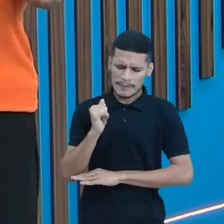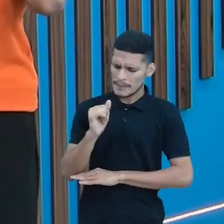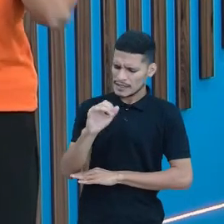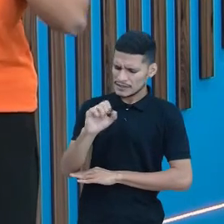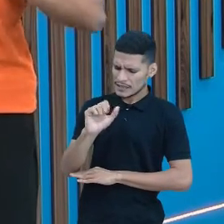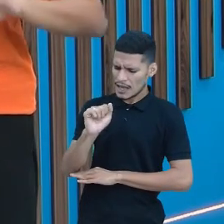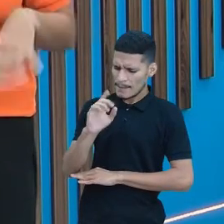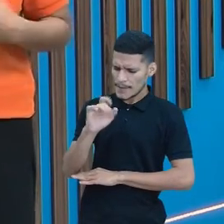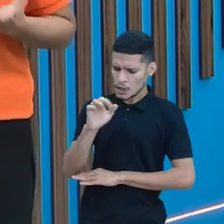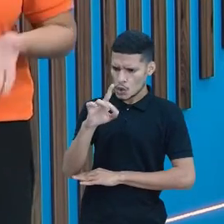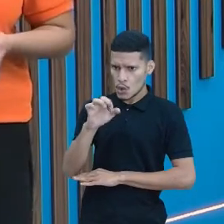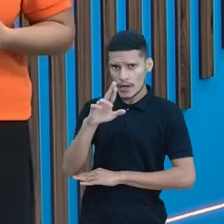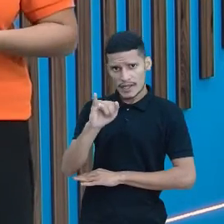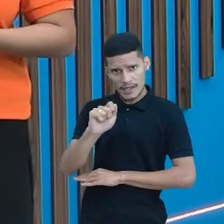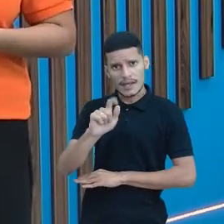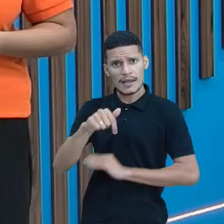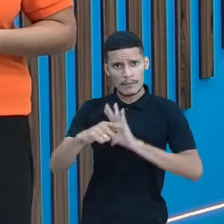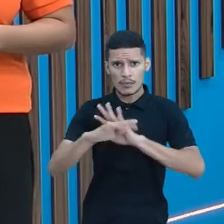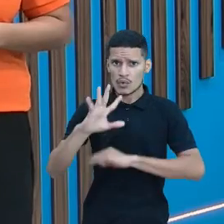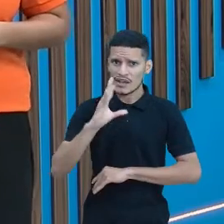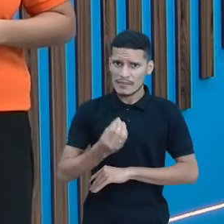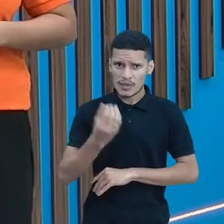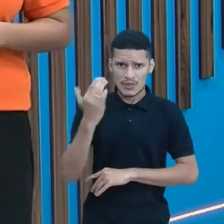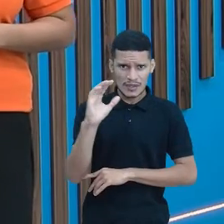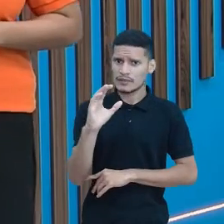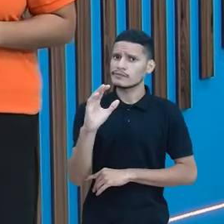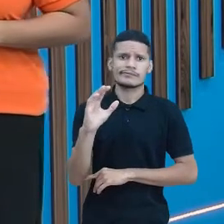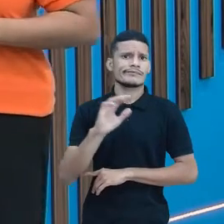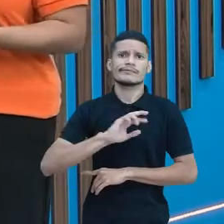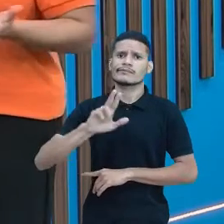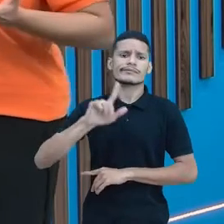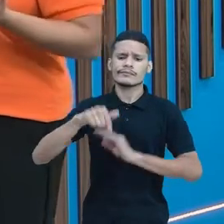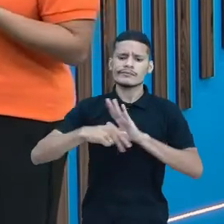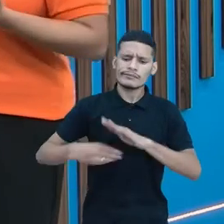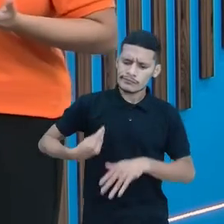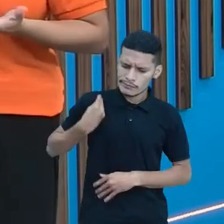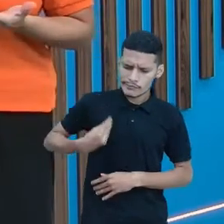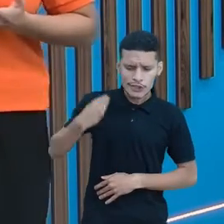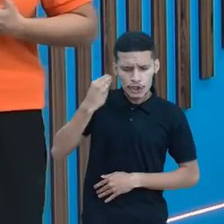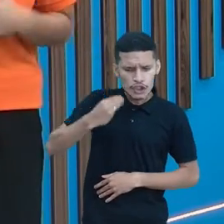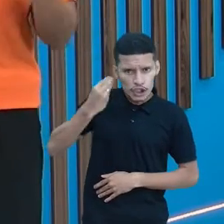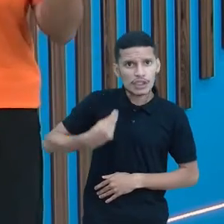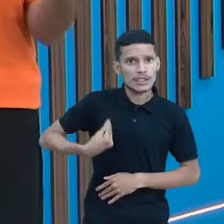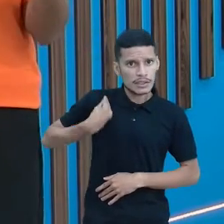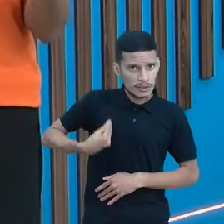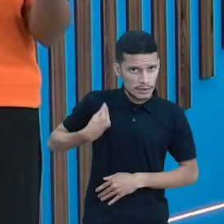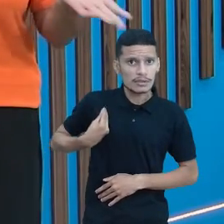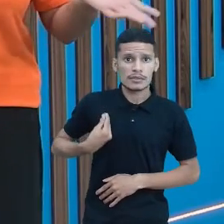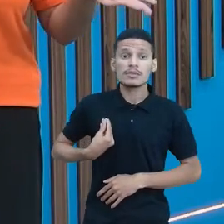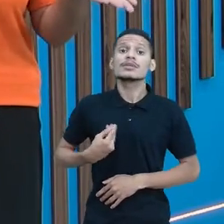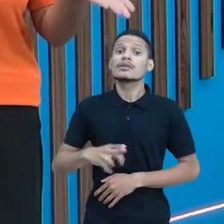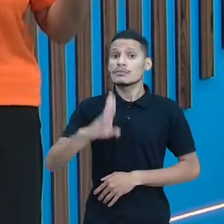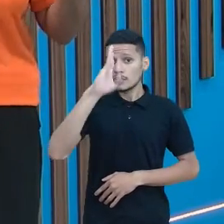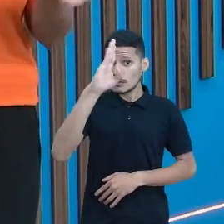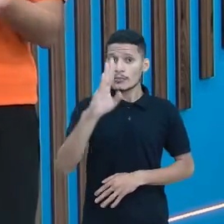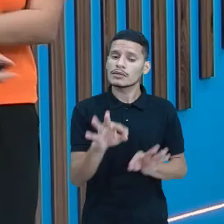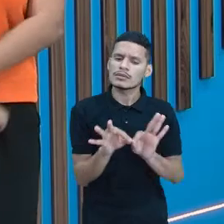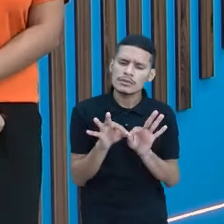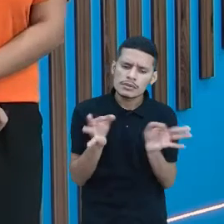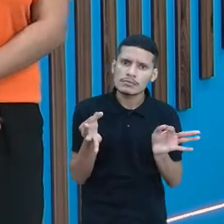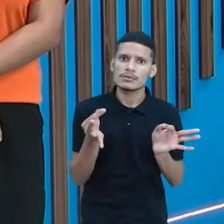só conhecimento científico, não é só conhecimento, é conhecimento da vida também. E é principalmente a humildade,